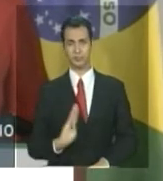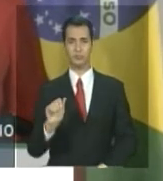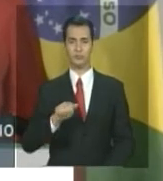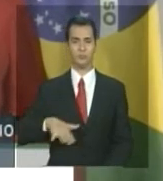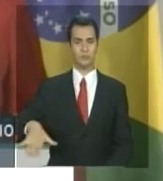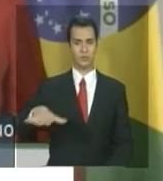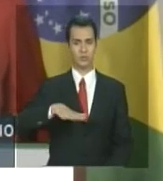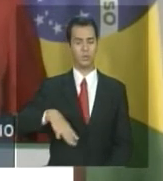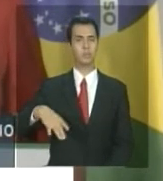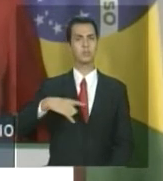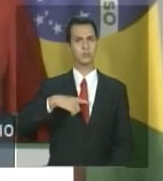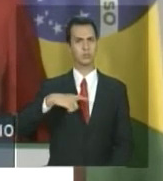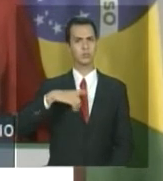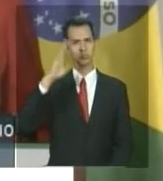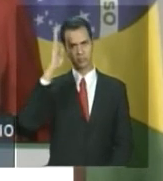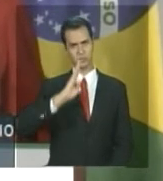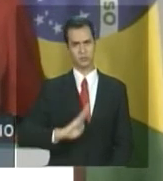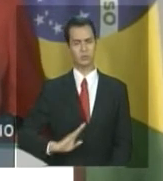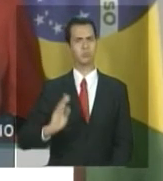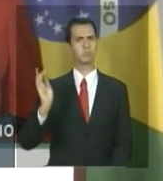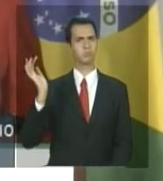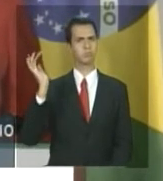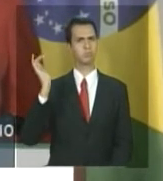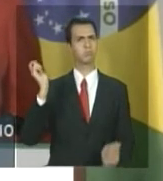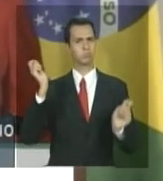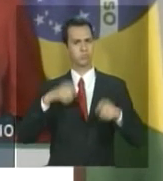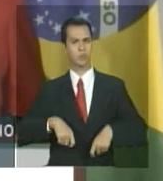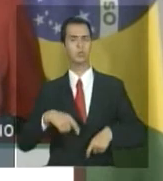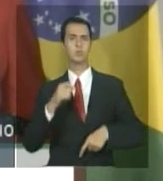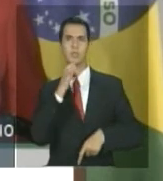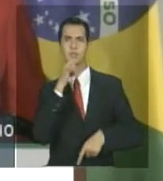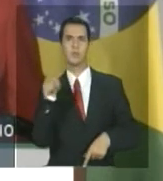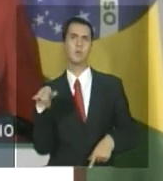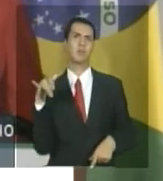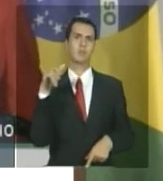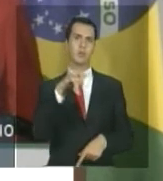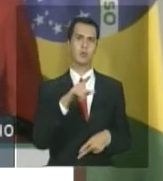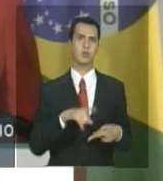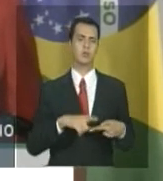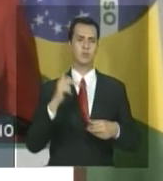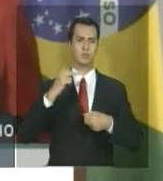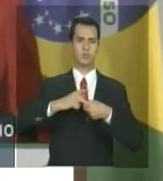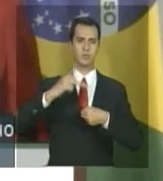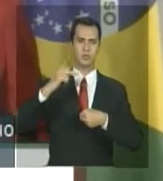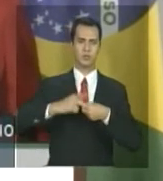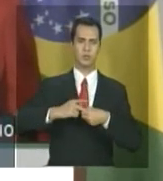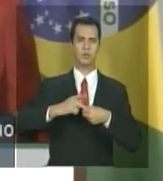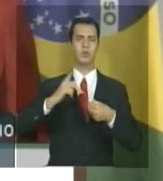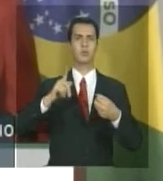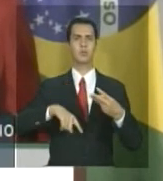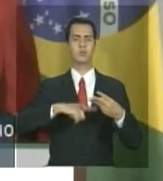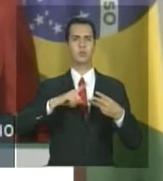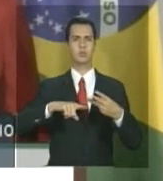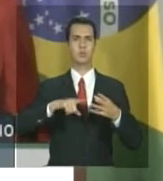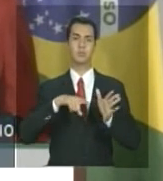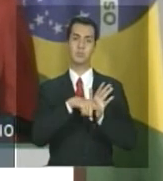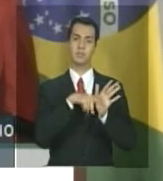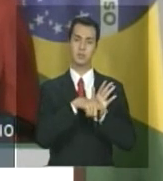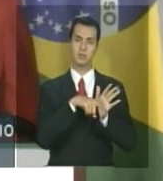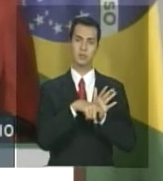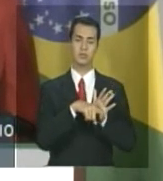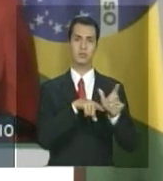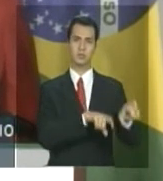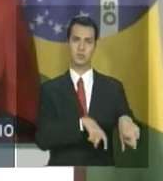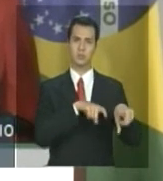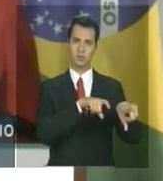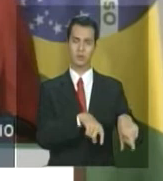capacitação com destaque para a indústria aeronáutica, a exploração de petróleo em águas profundas, a pesquisa aplicada à